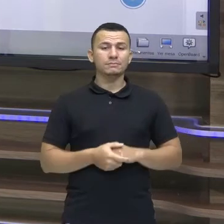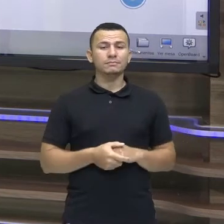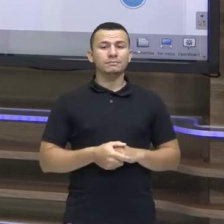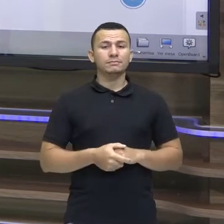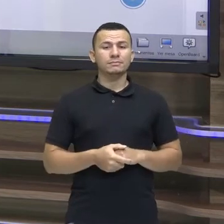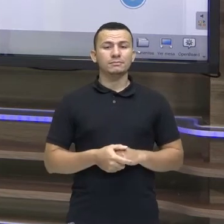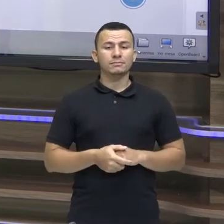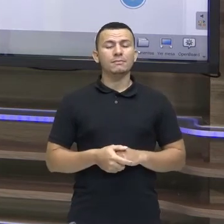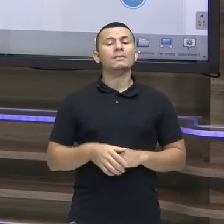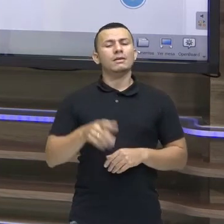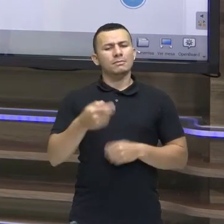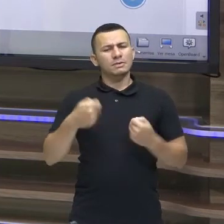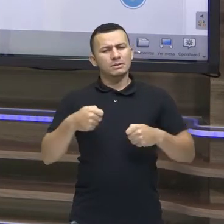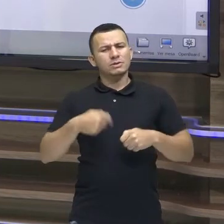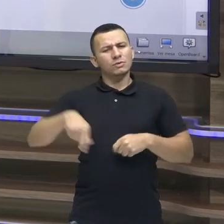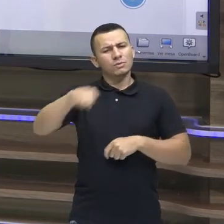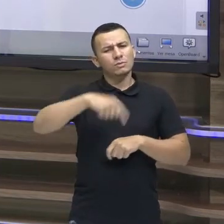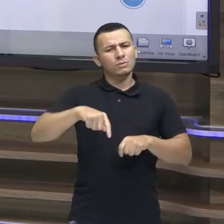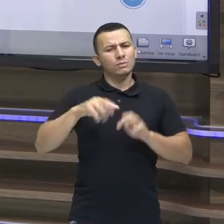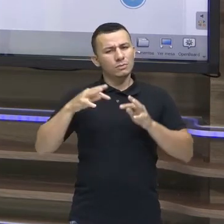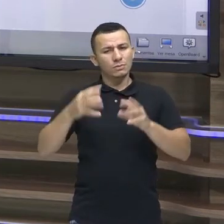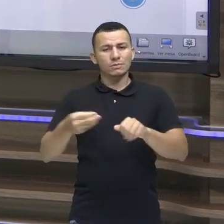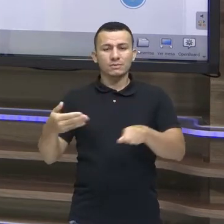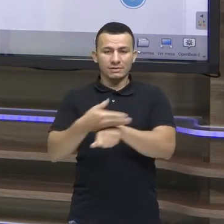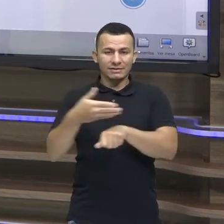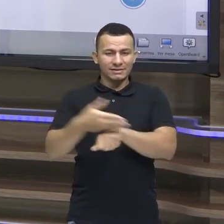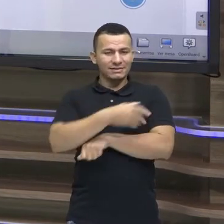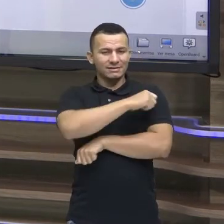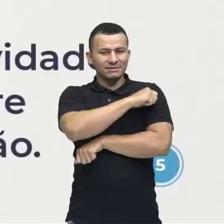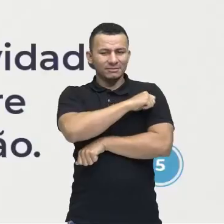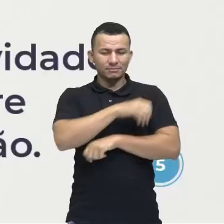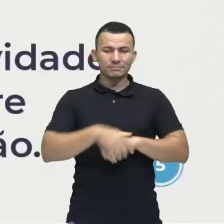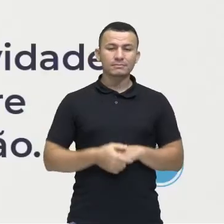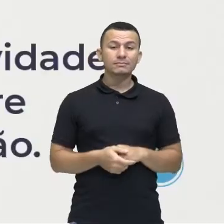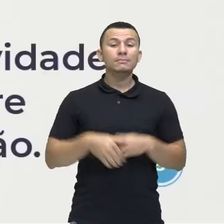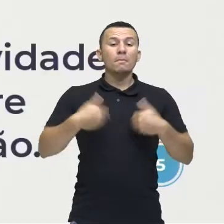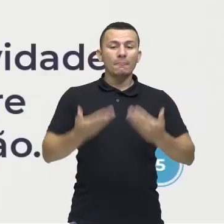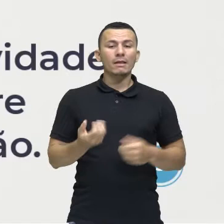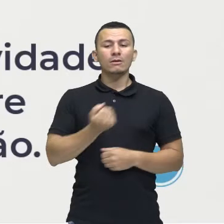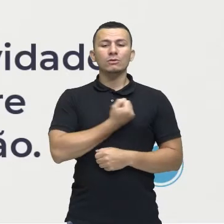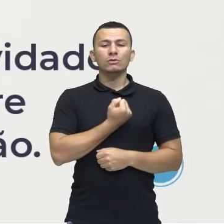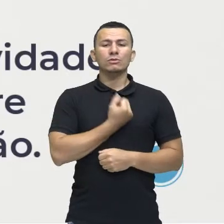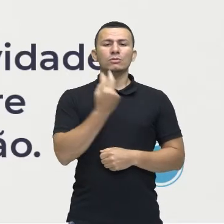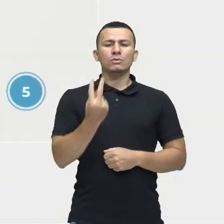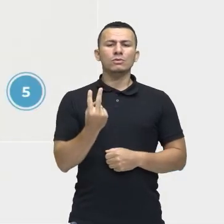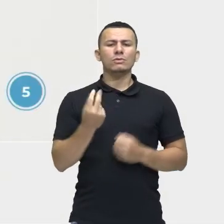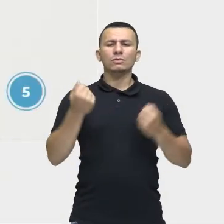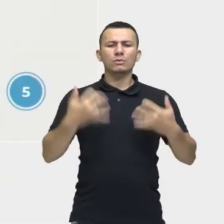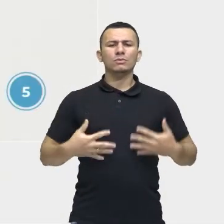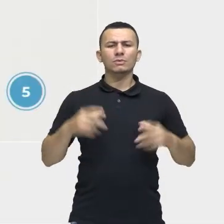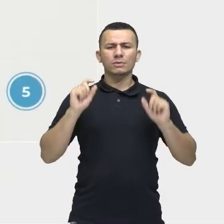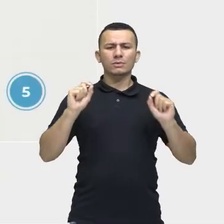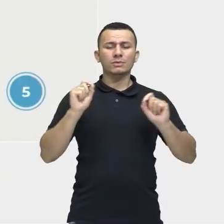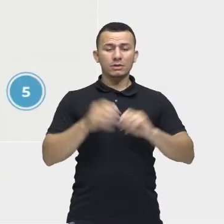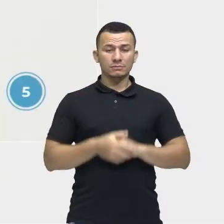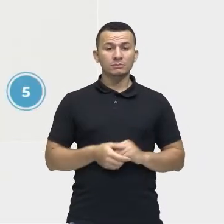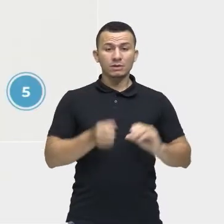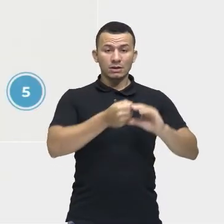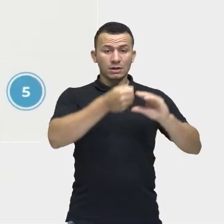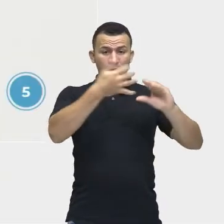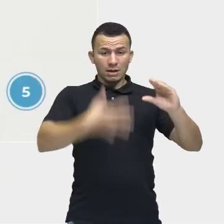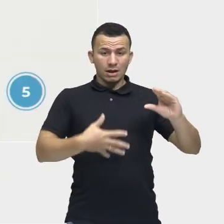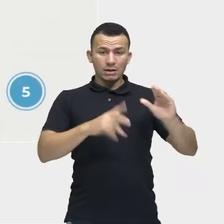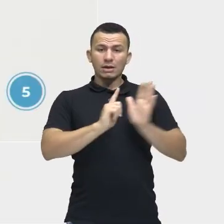resolver. Quero a participação de todos. Vamos lá? A segunda questão diz o seguinte: são características